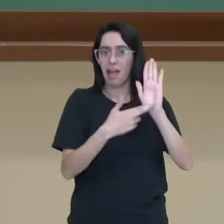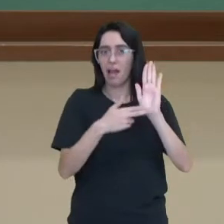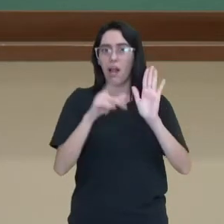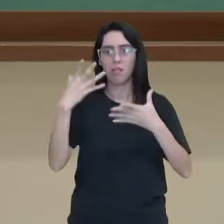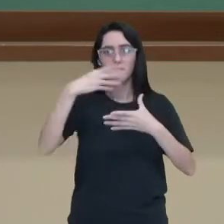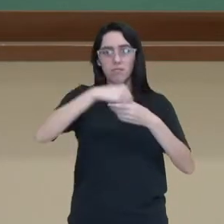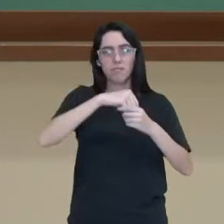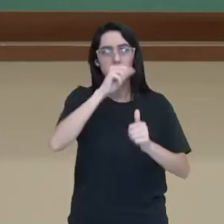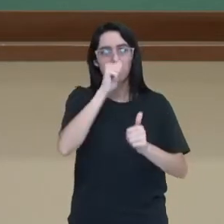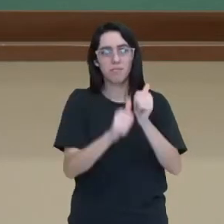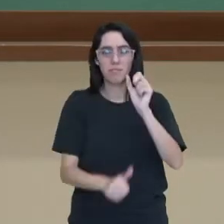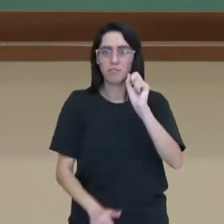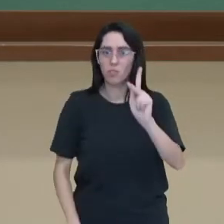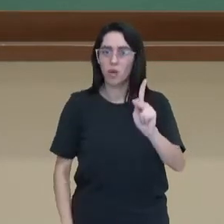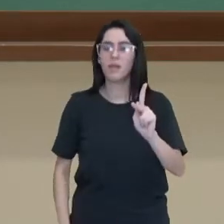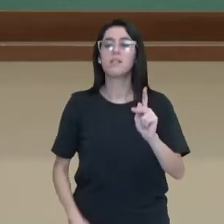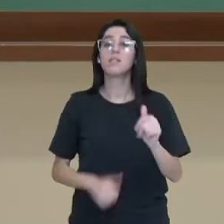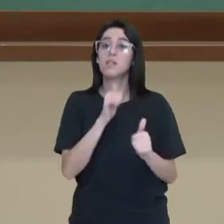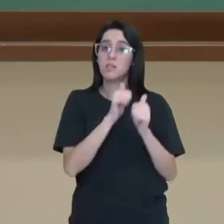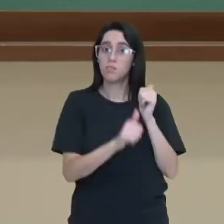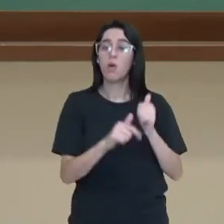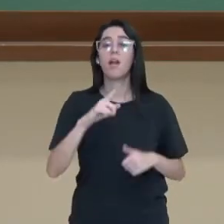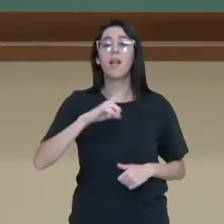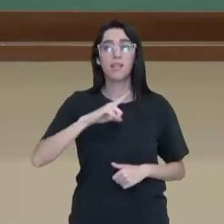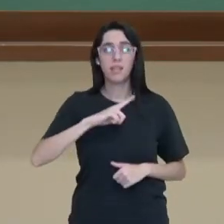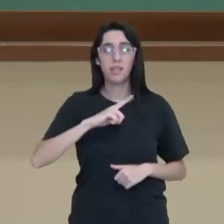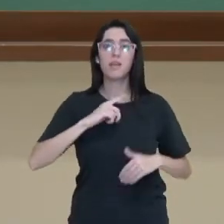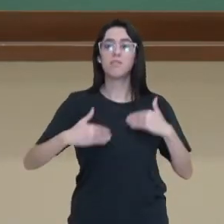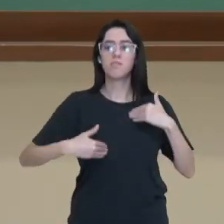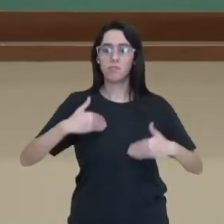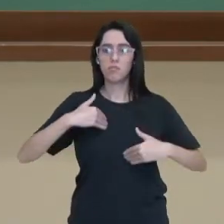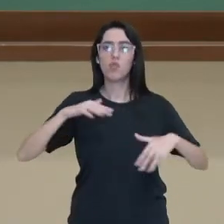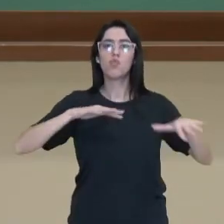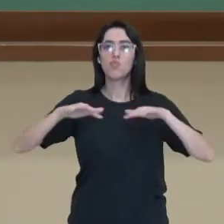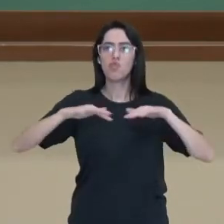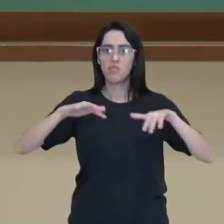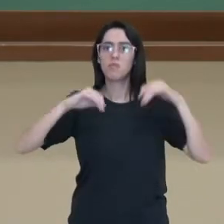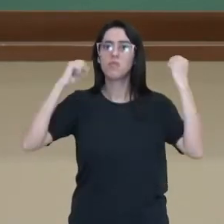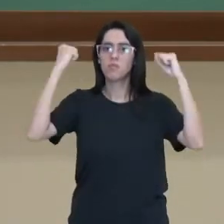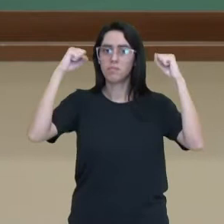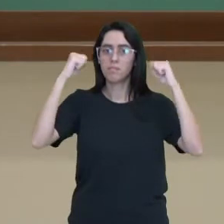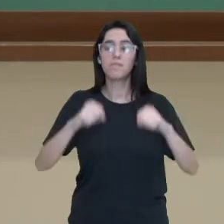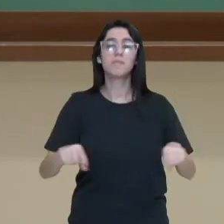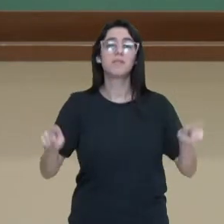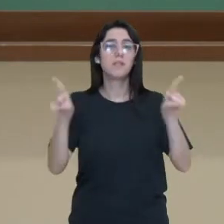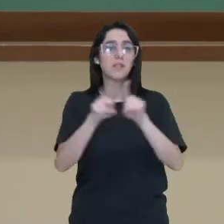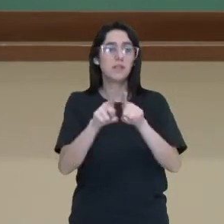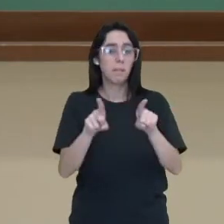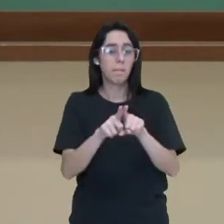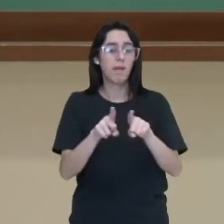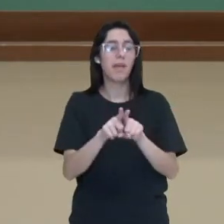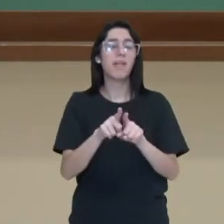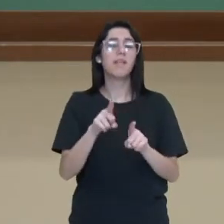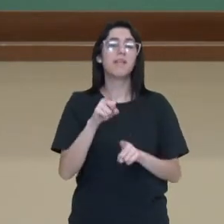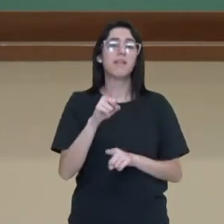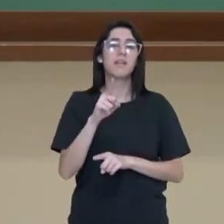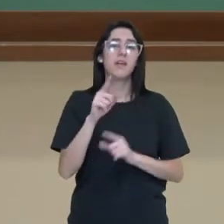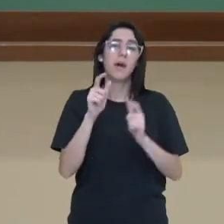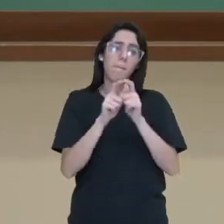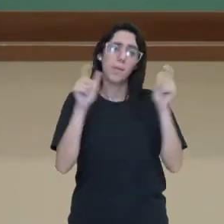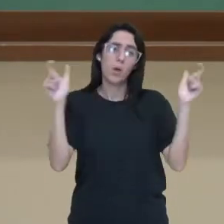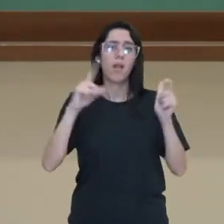Então vamos lembrar que no esporte a gente vai ter uma atividade física para realizar. Normalmente essa atividade envolve também